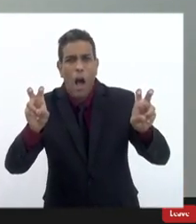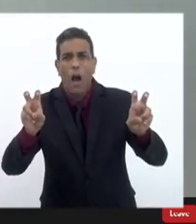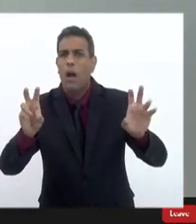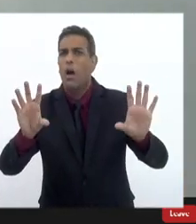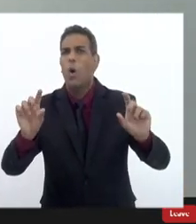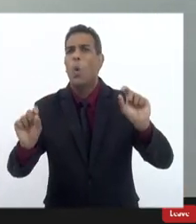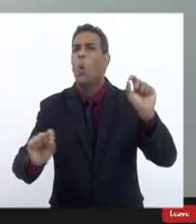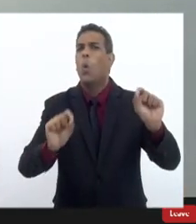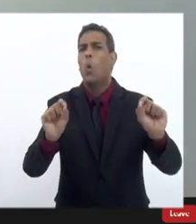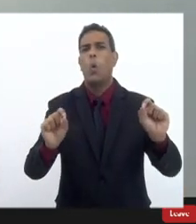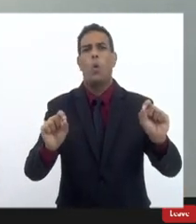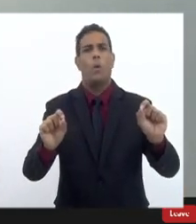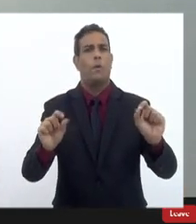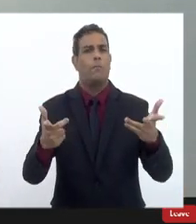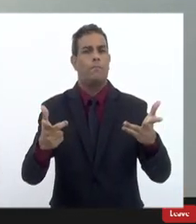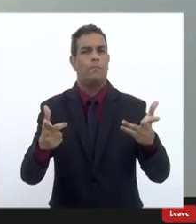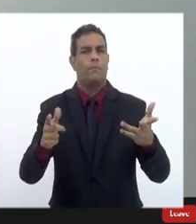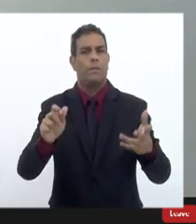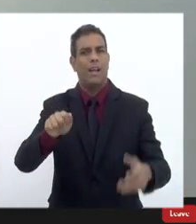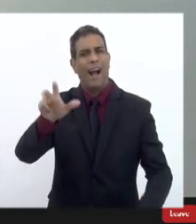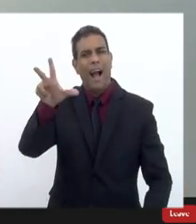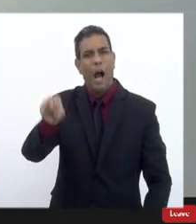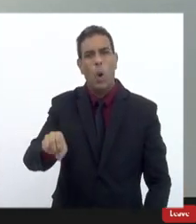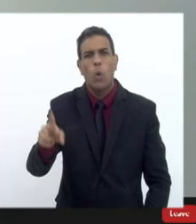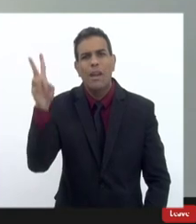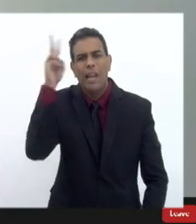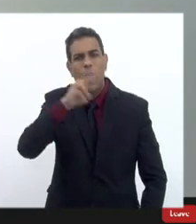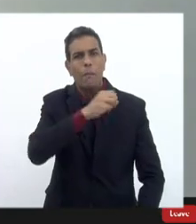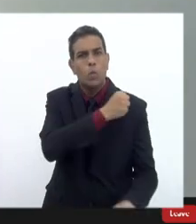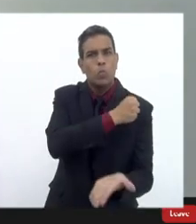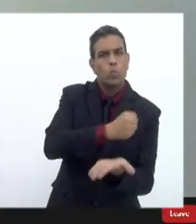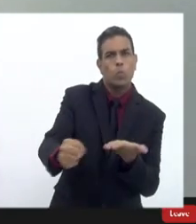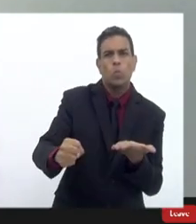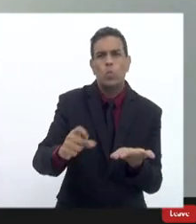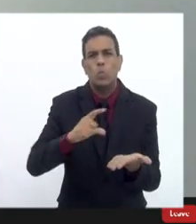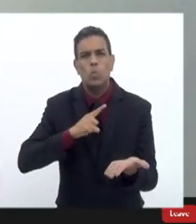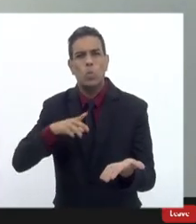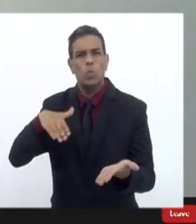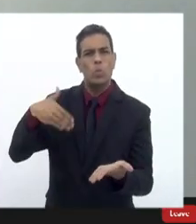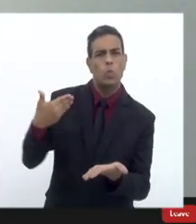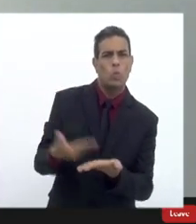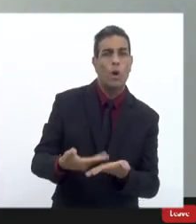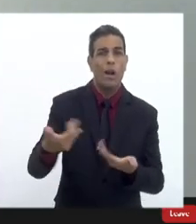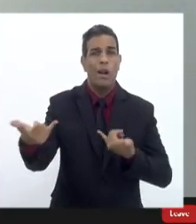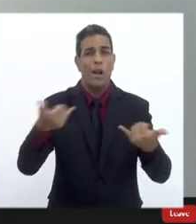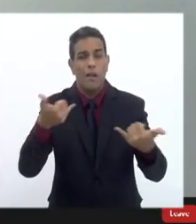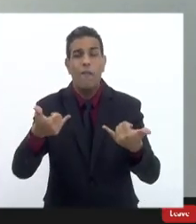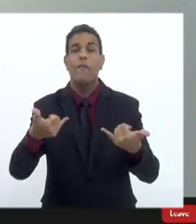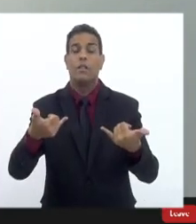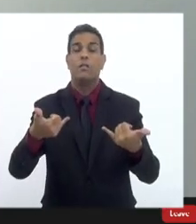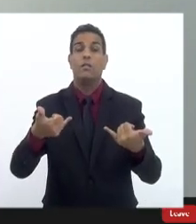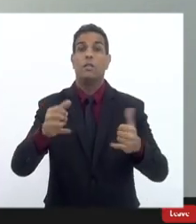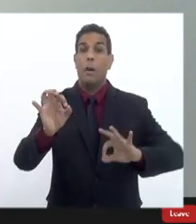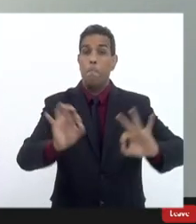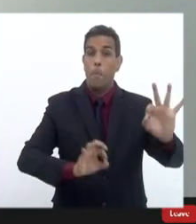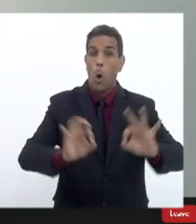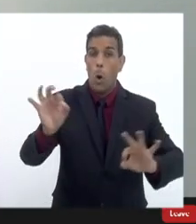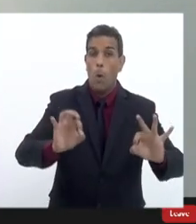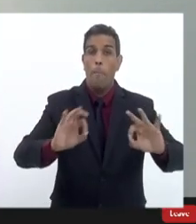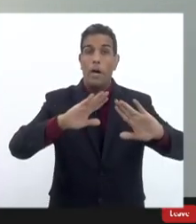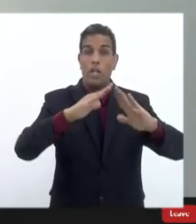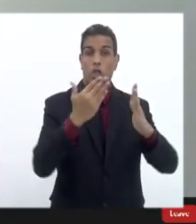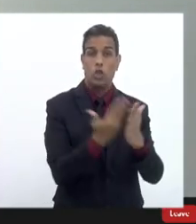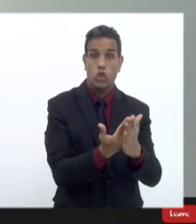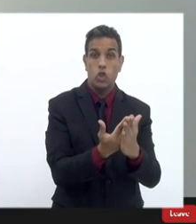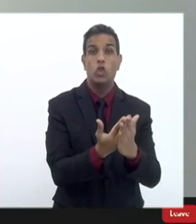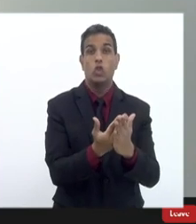que muitos alunos ficaram sem matrícula até o meio do ano. A gente tem informações que há projetos para construção de escolas na Zona